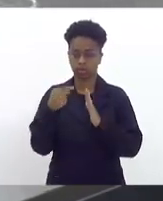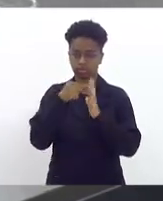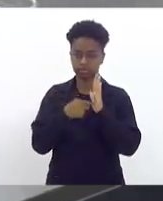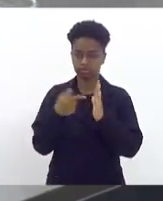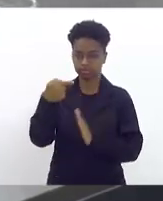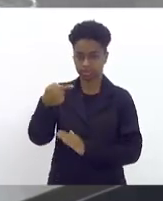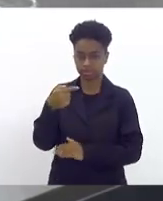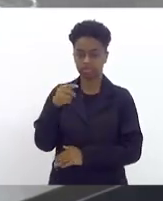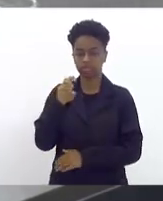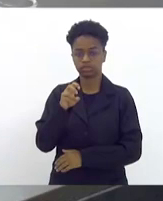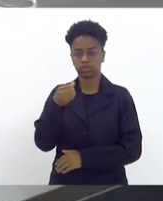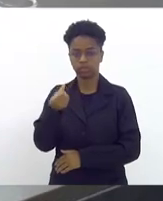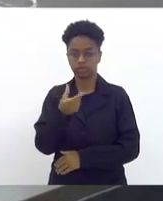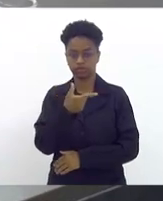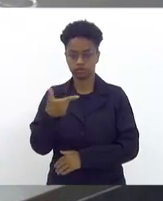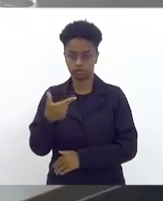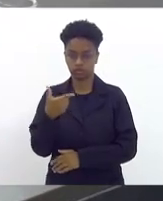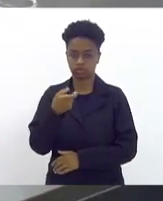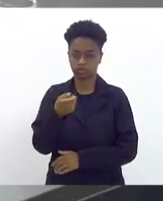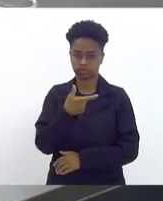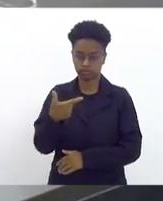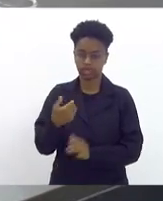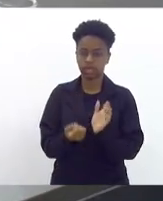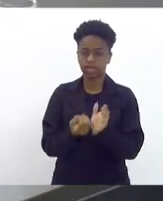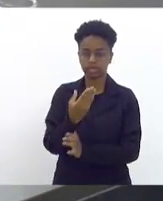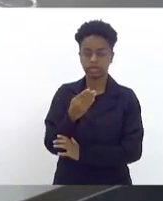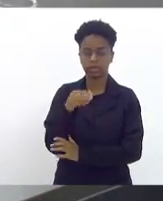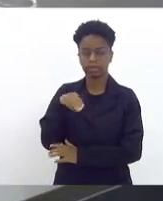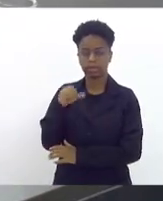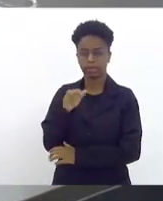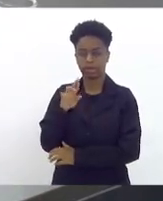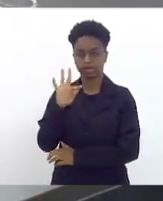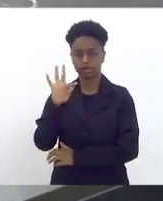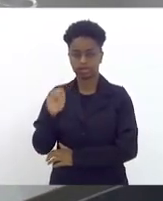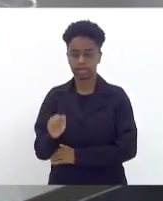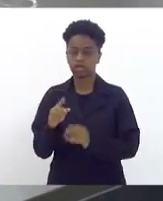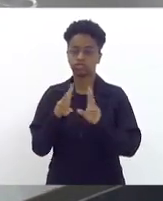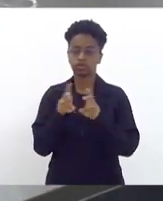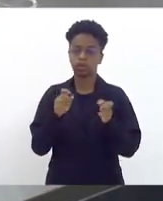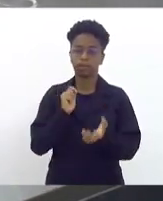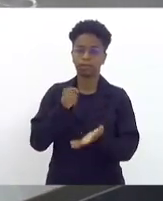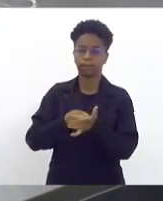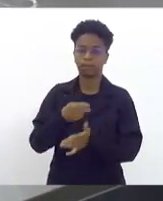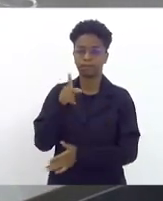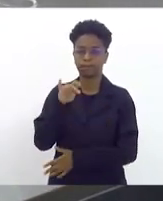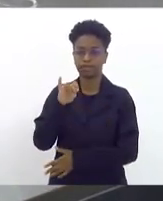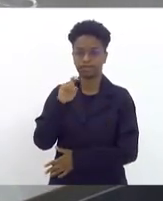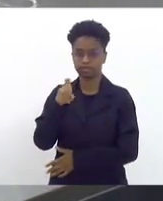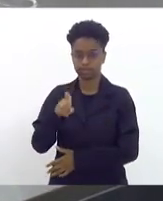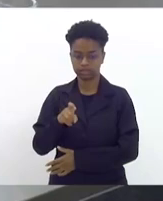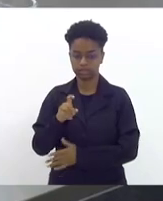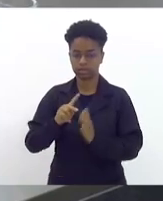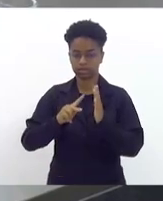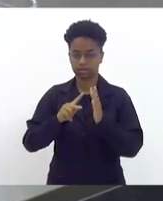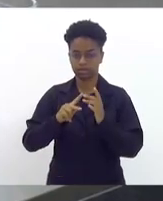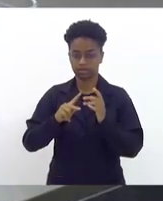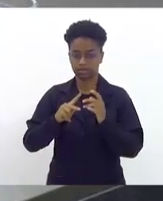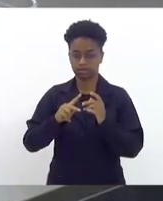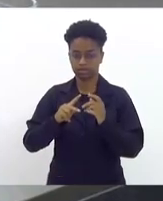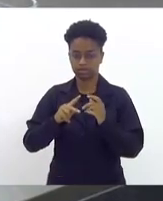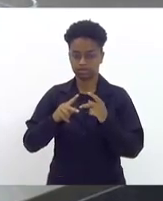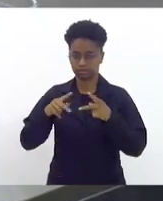pauta o pl56 22 de 22 autonomia da deputada Marta Rocha que dispõe sobre o pagamento via pics nas praças de pedágio